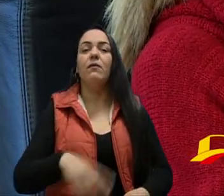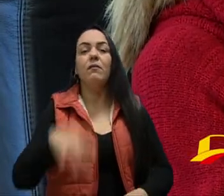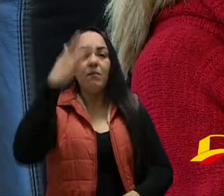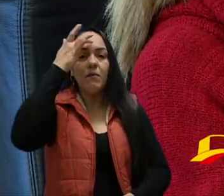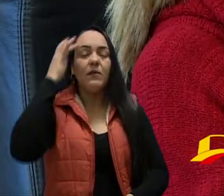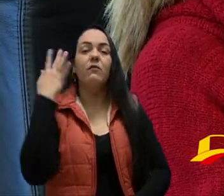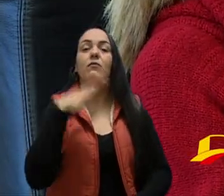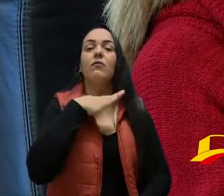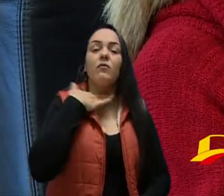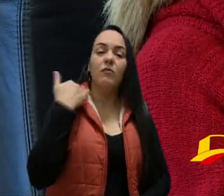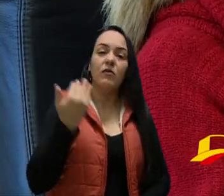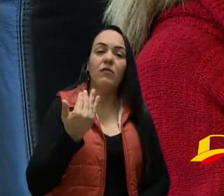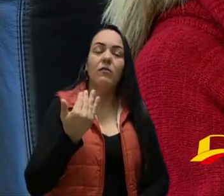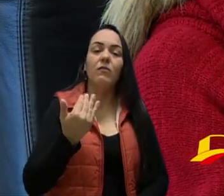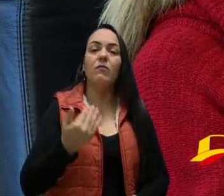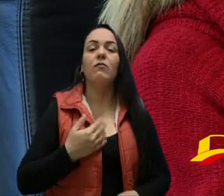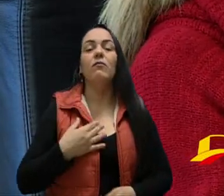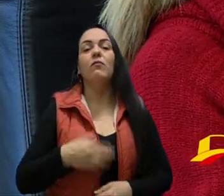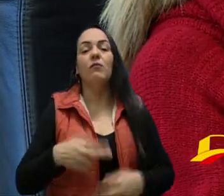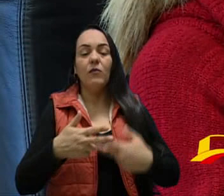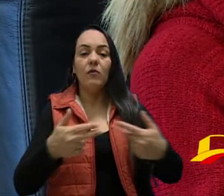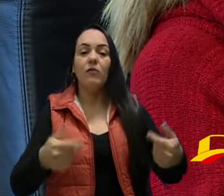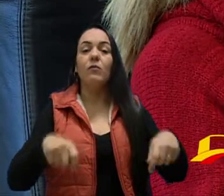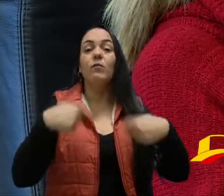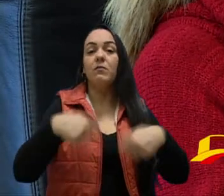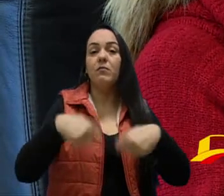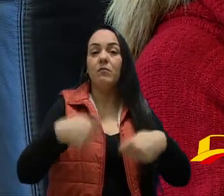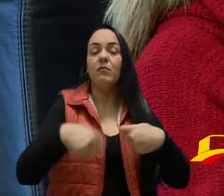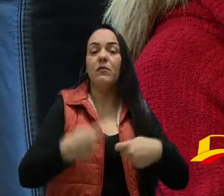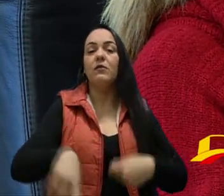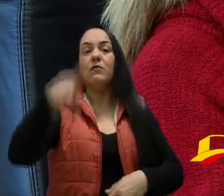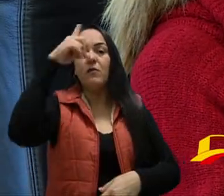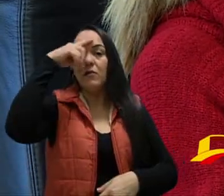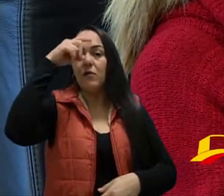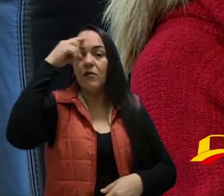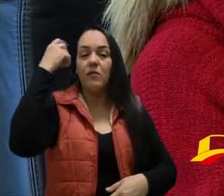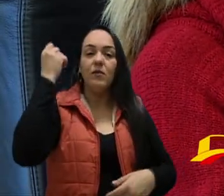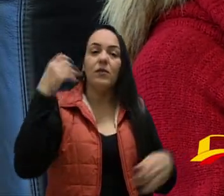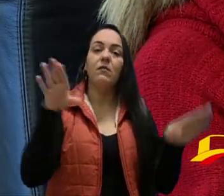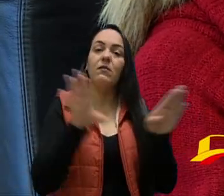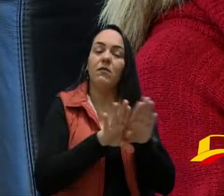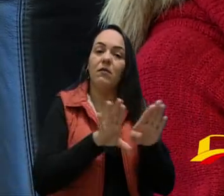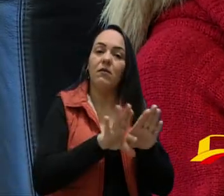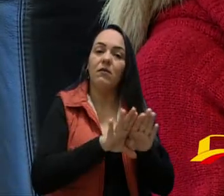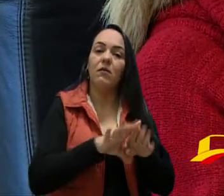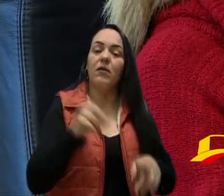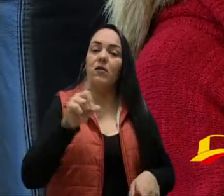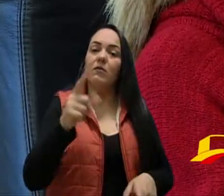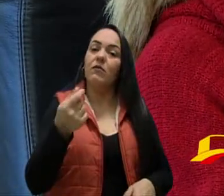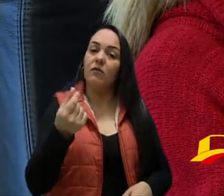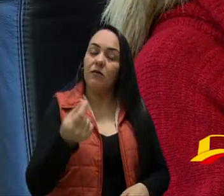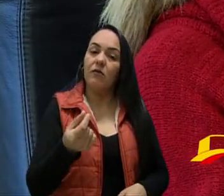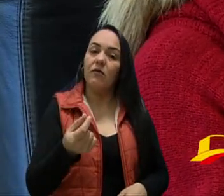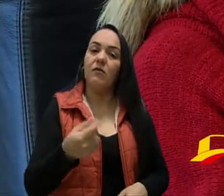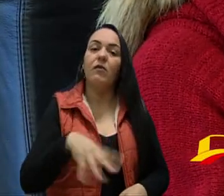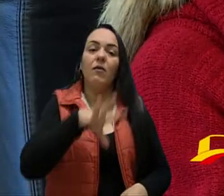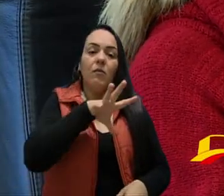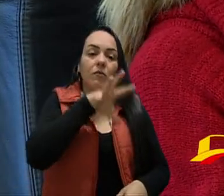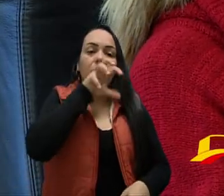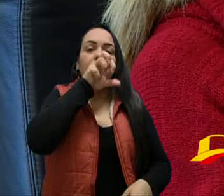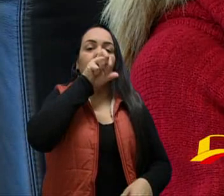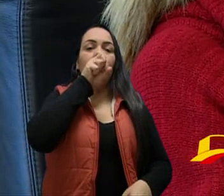inclusive alguns equipamentos estão vindo também junto não só dinheiro né eles estão mandando